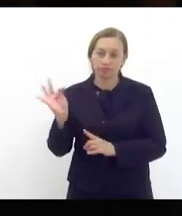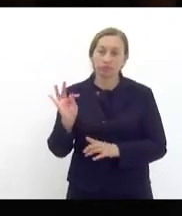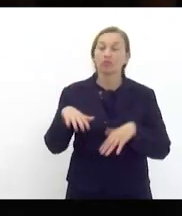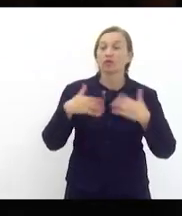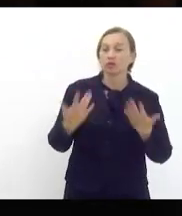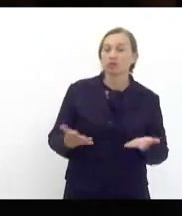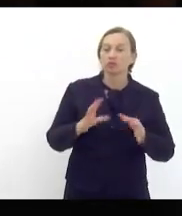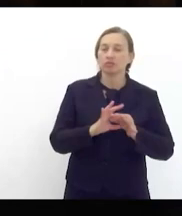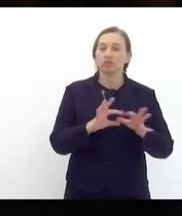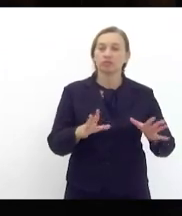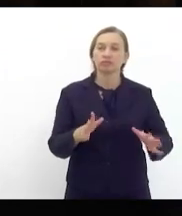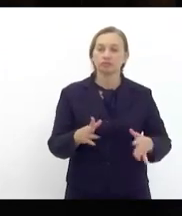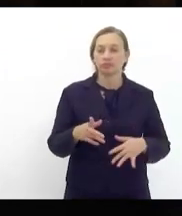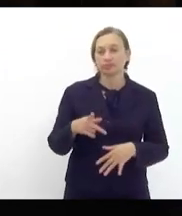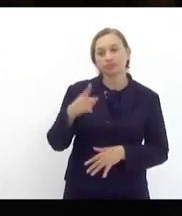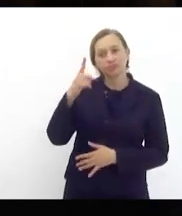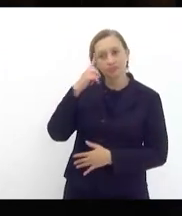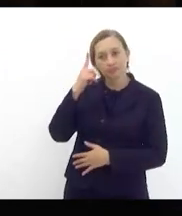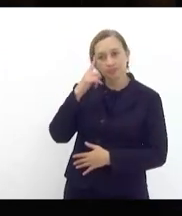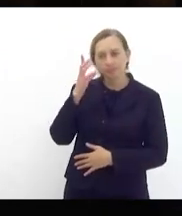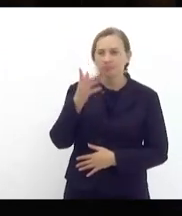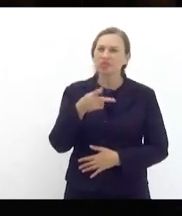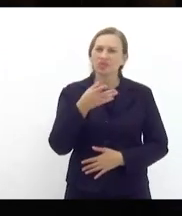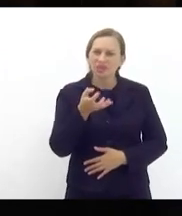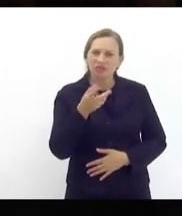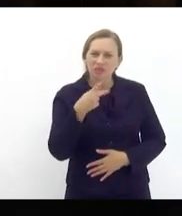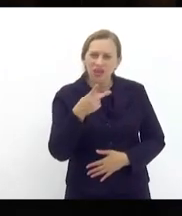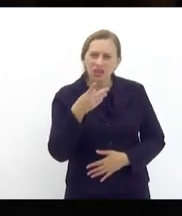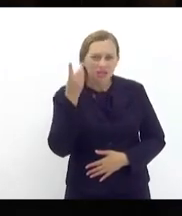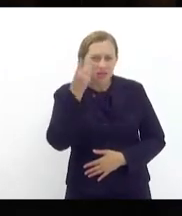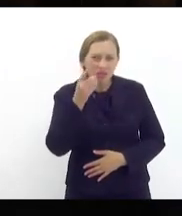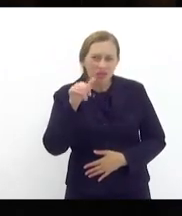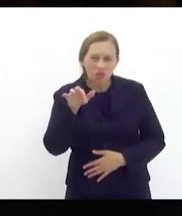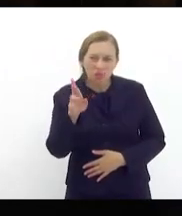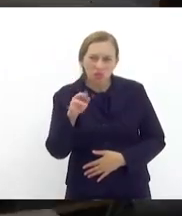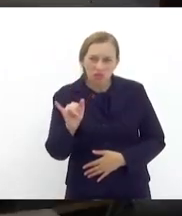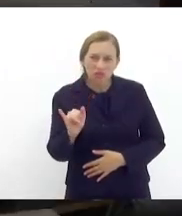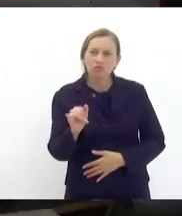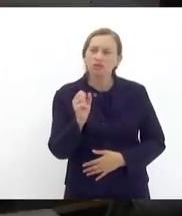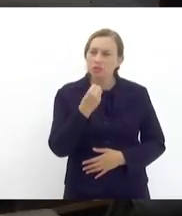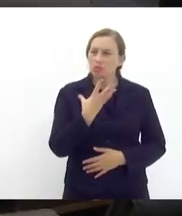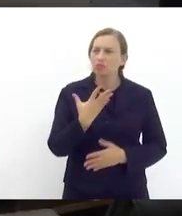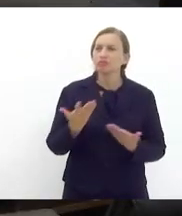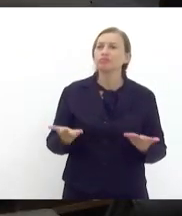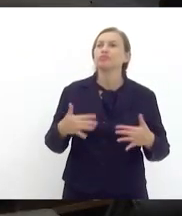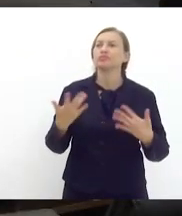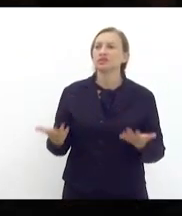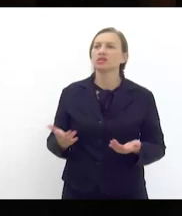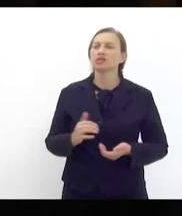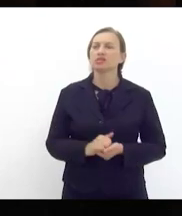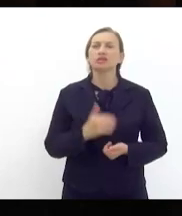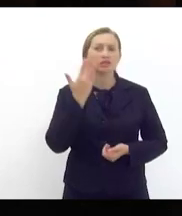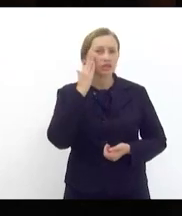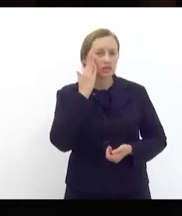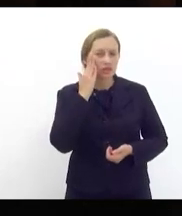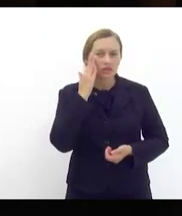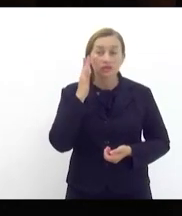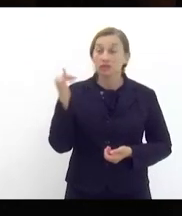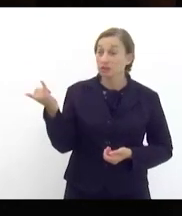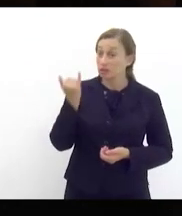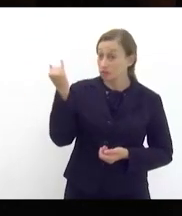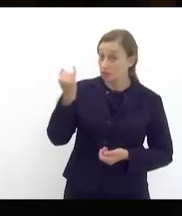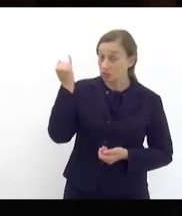deixar aqui essas minhas reflexões. Não sei se quer fazer uma parte, deputado Yuri. Está bom. Então, entender que a